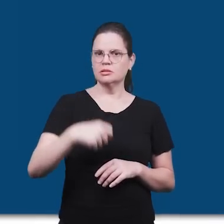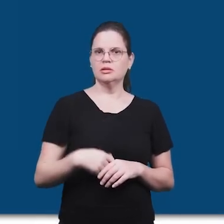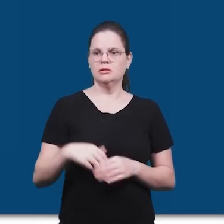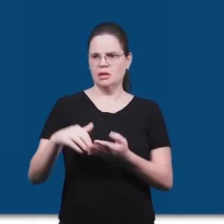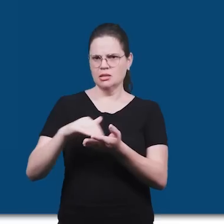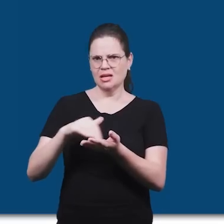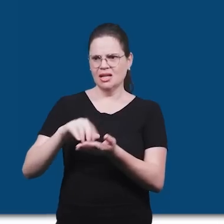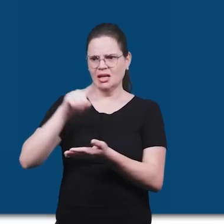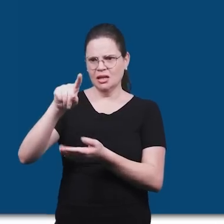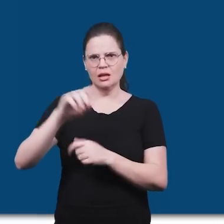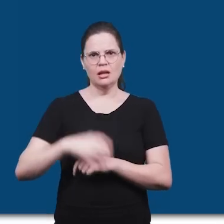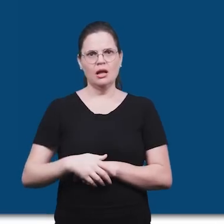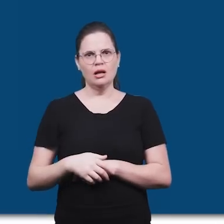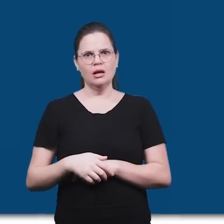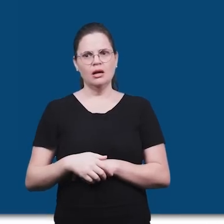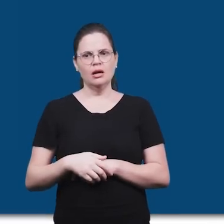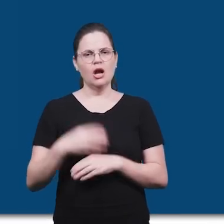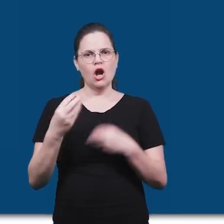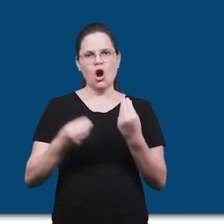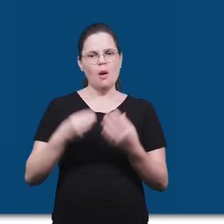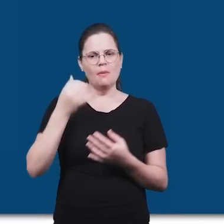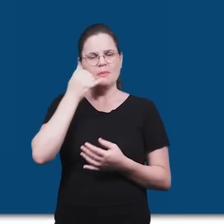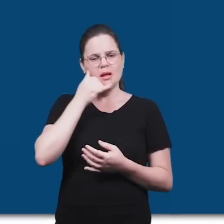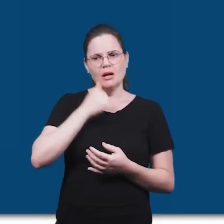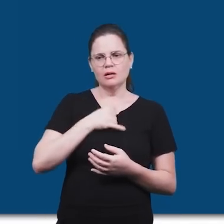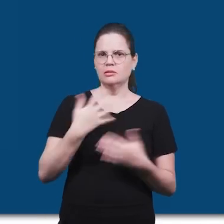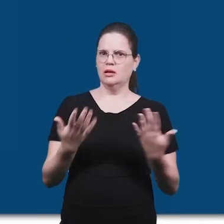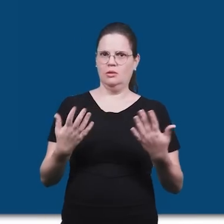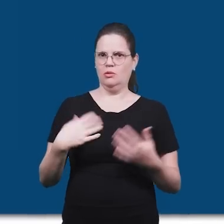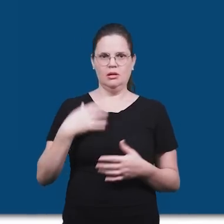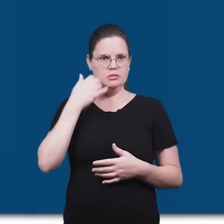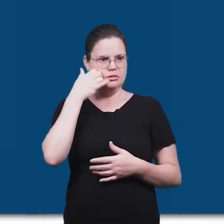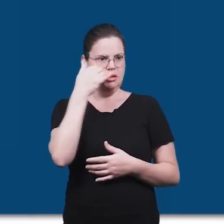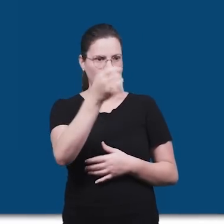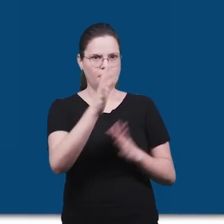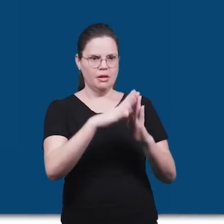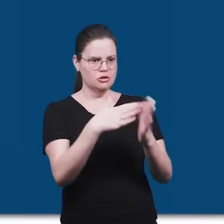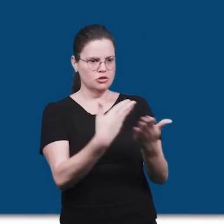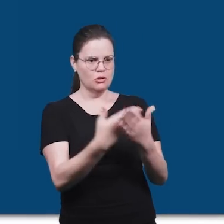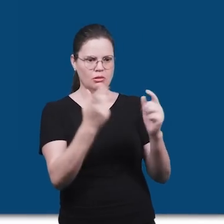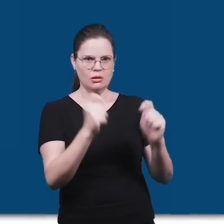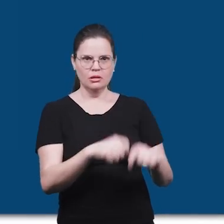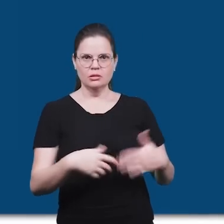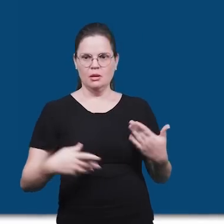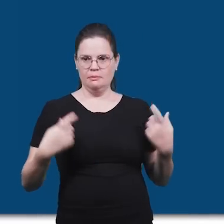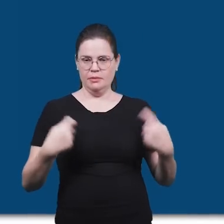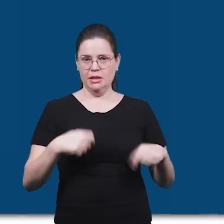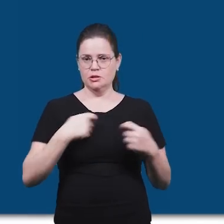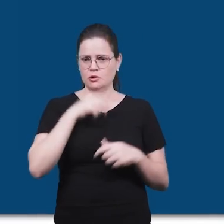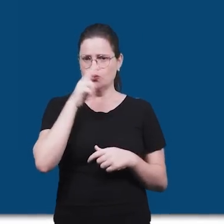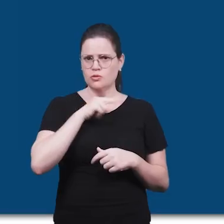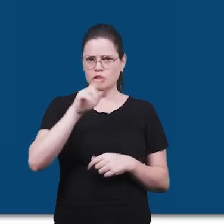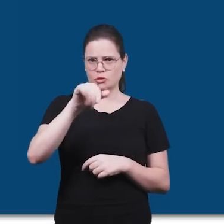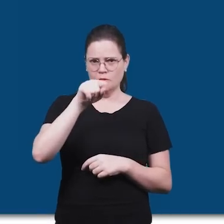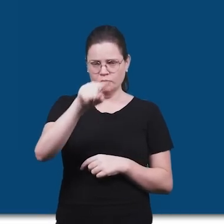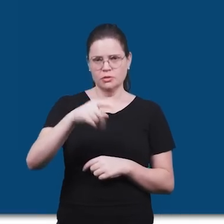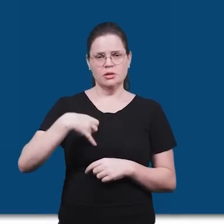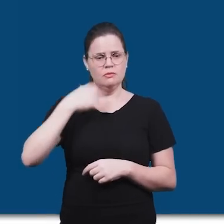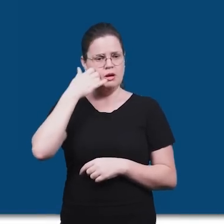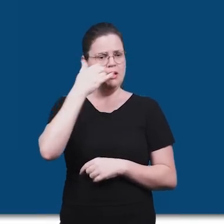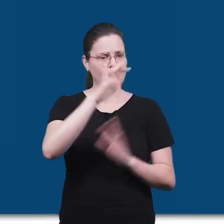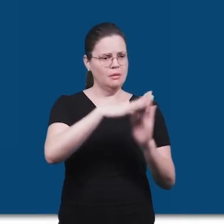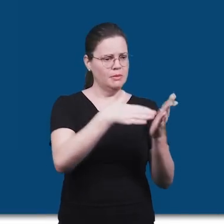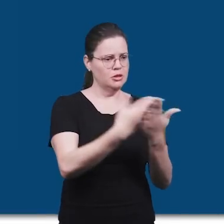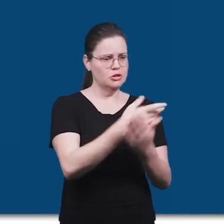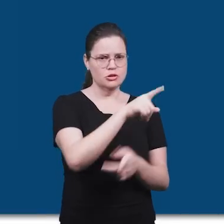com a secretaria da escola. O telefone da escola continua conectado. Precisou de uma emergência, a mãe